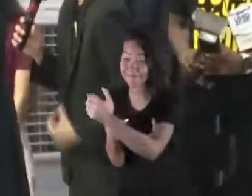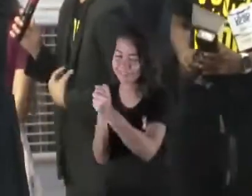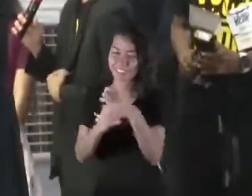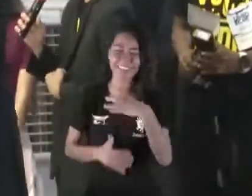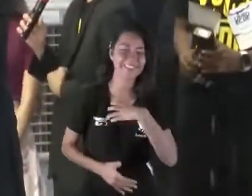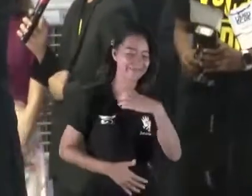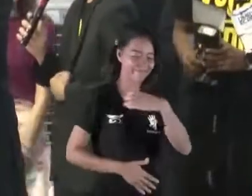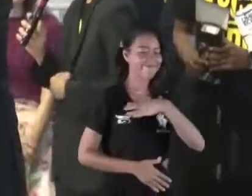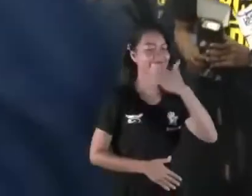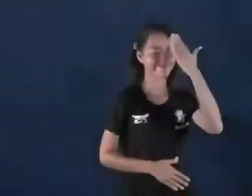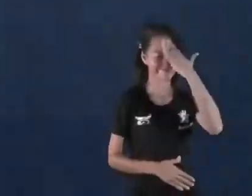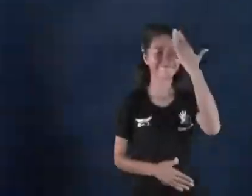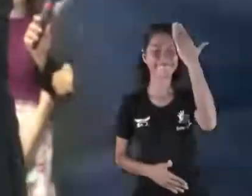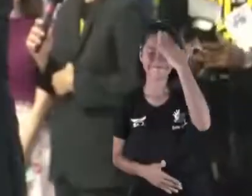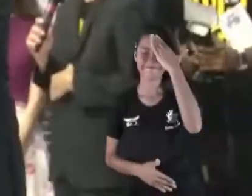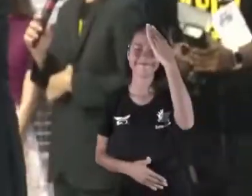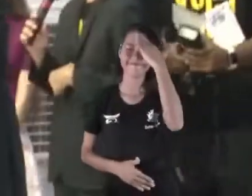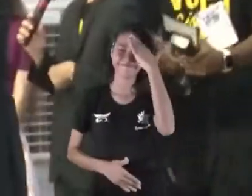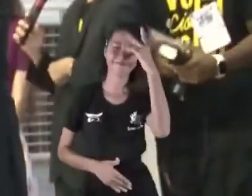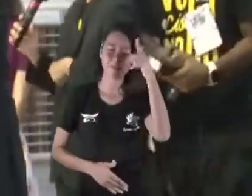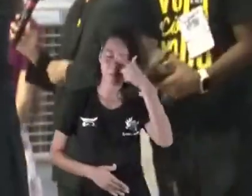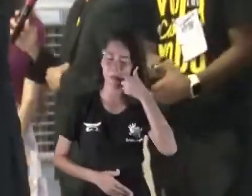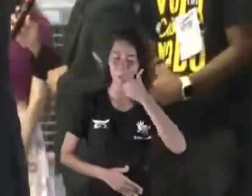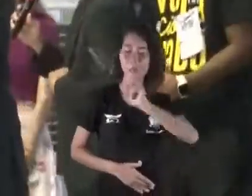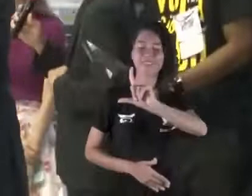sei que eu chego lá.